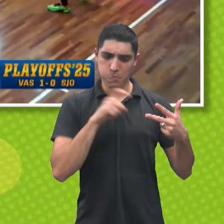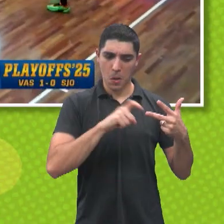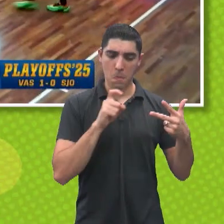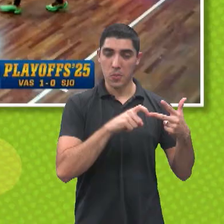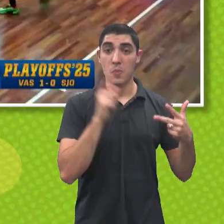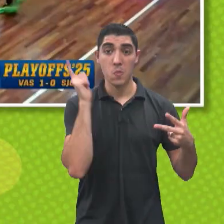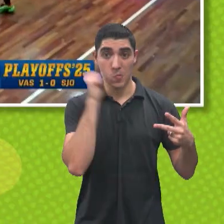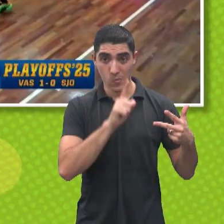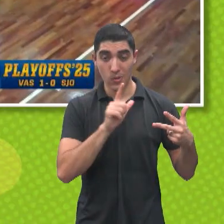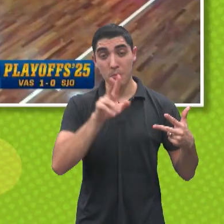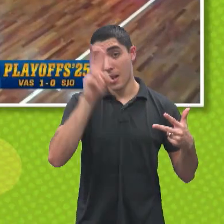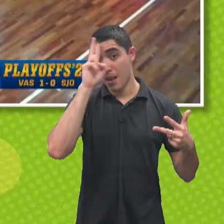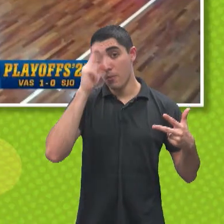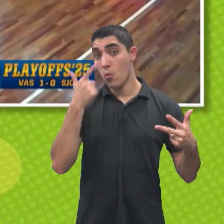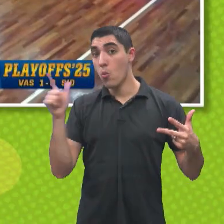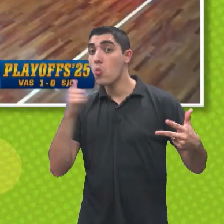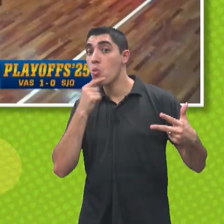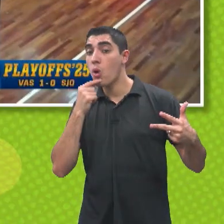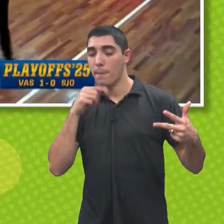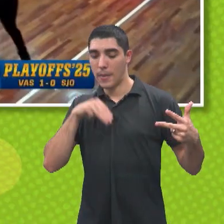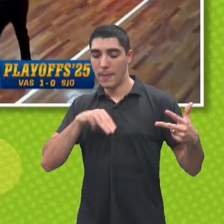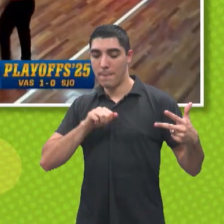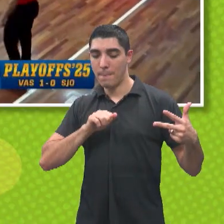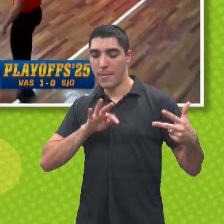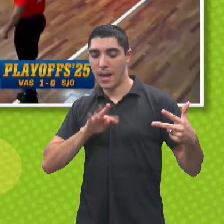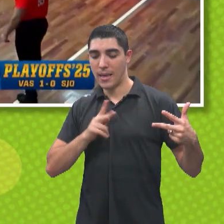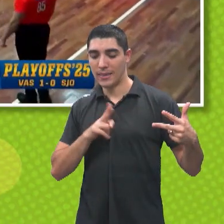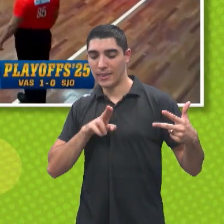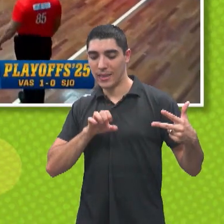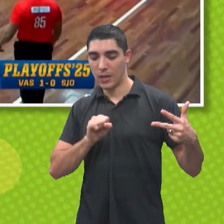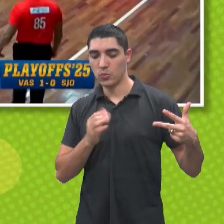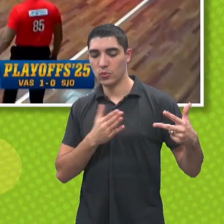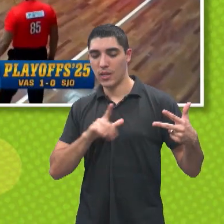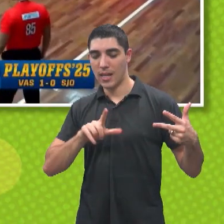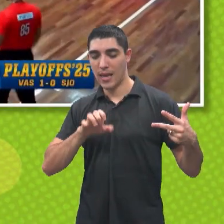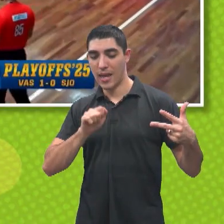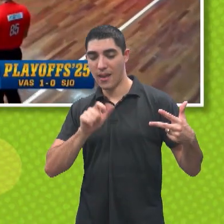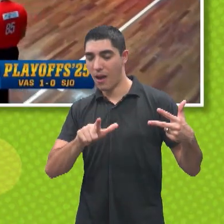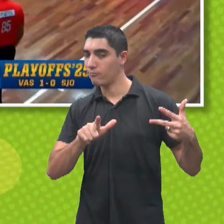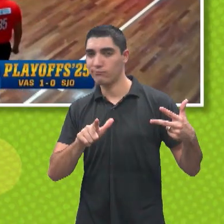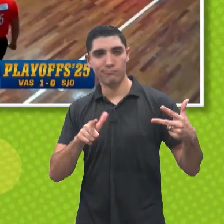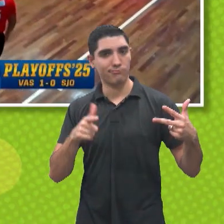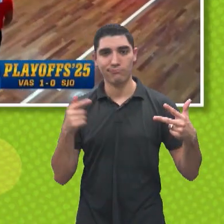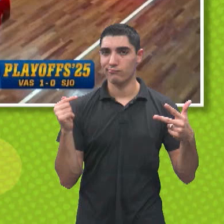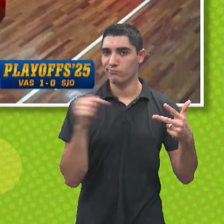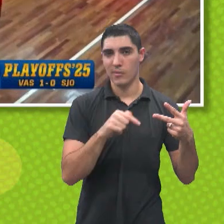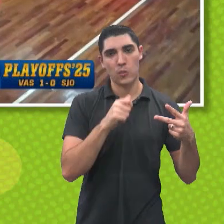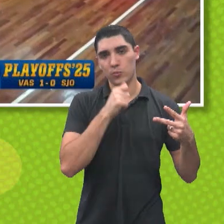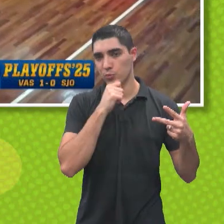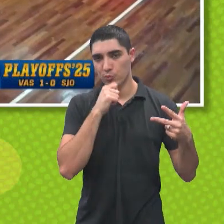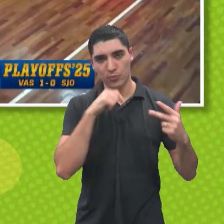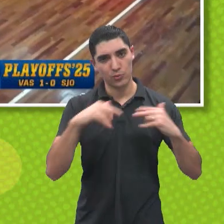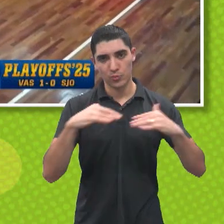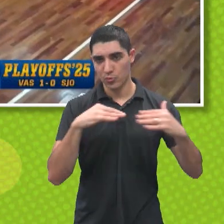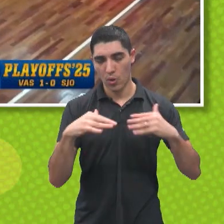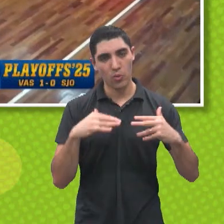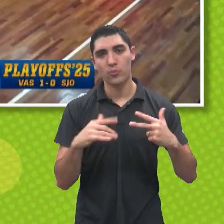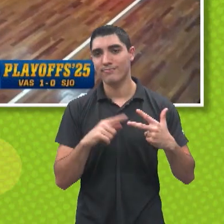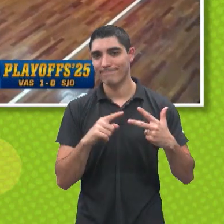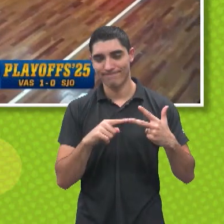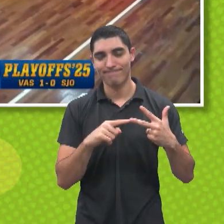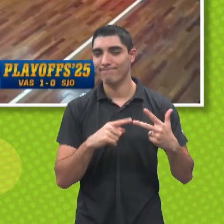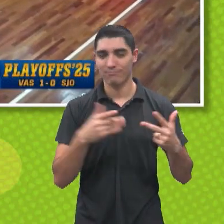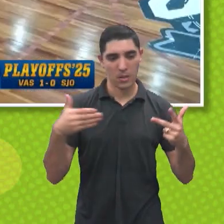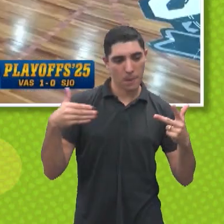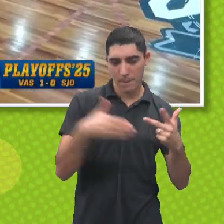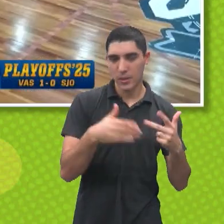Matheus Leal não jogou esse jogo também, está contundido, um a menos para revezar na rotação